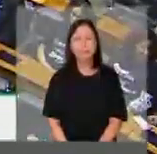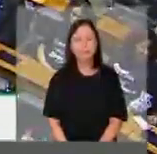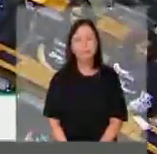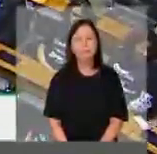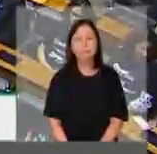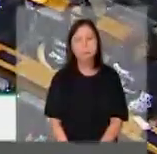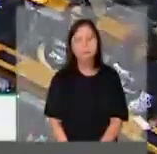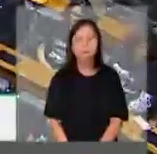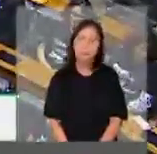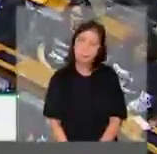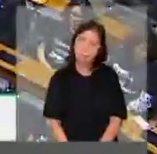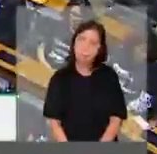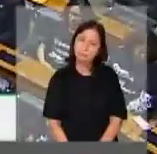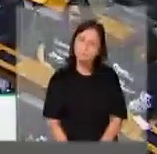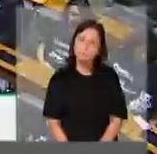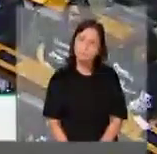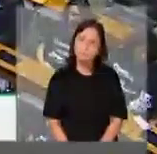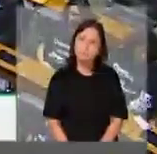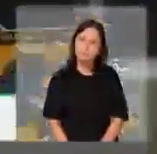Sou eu. Olha,